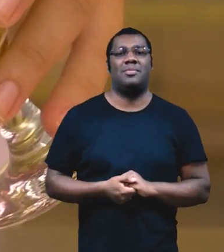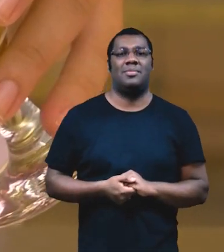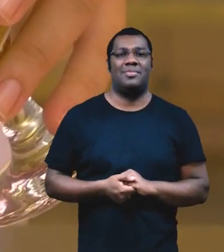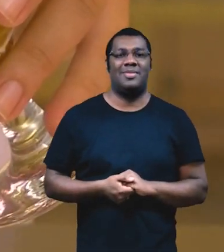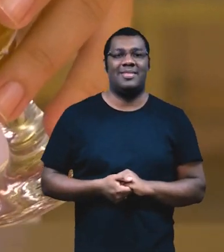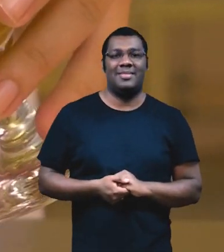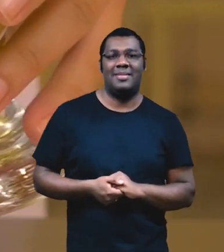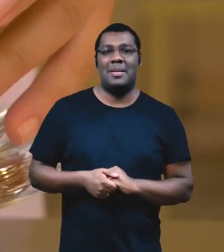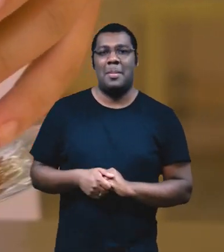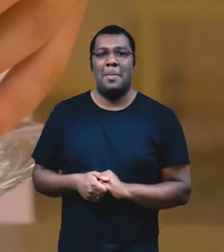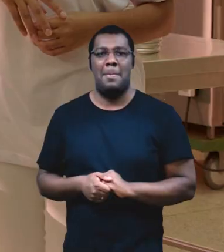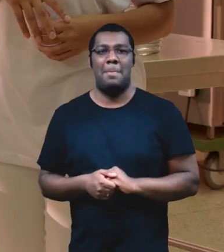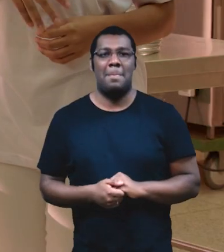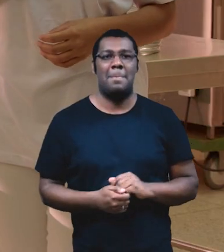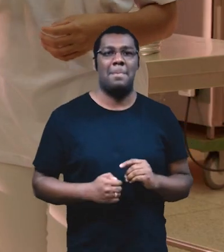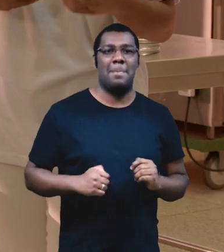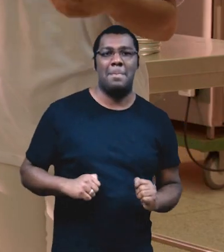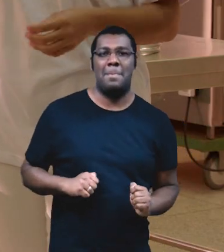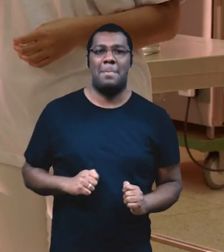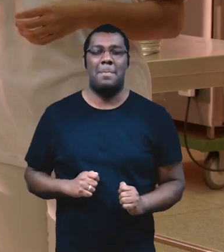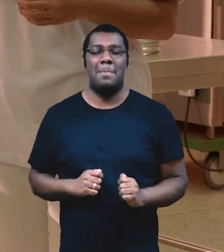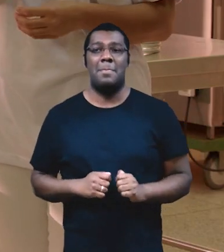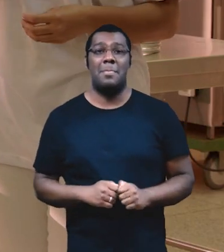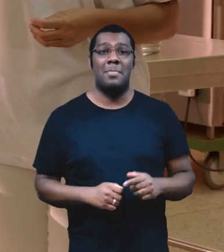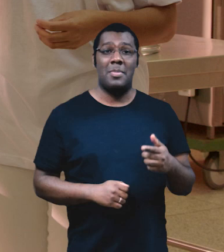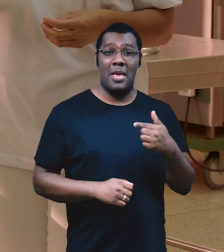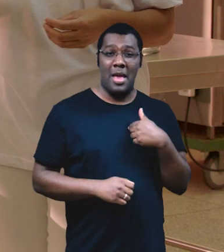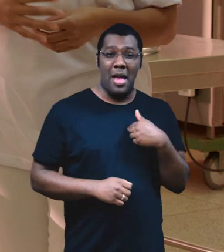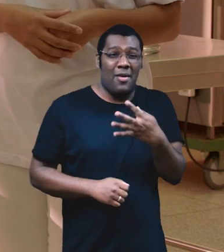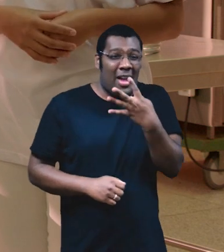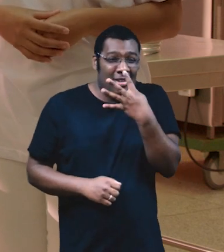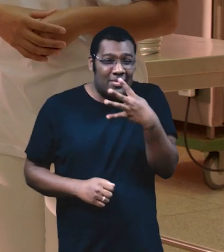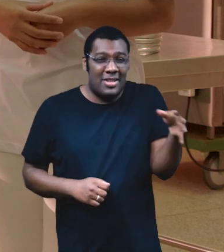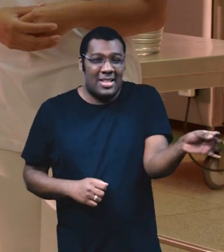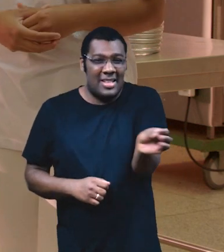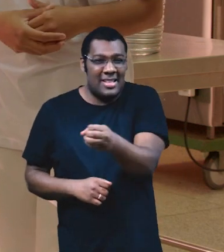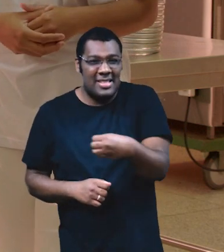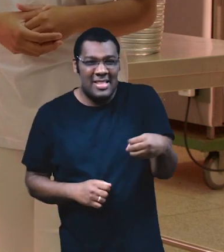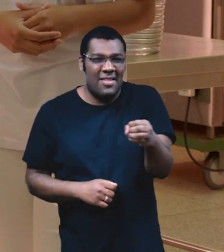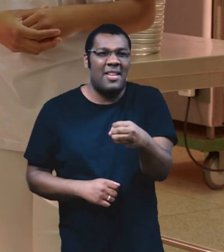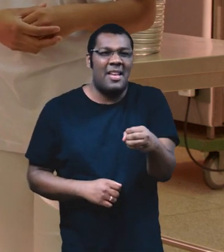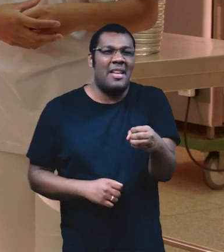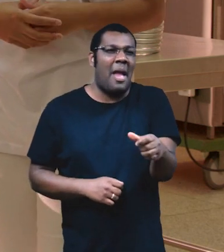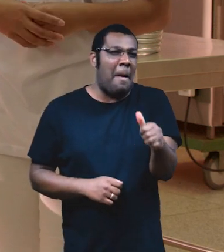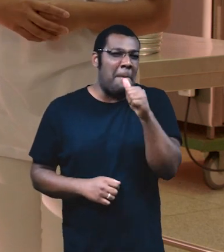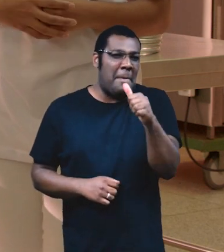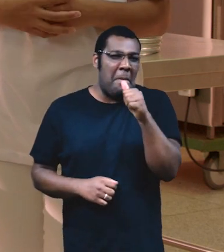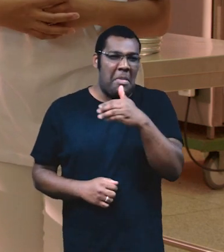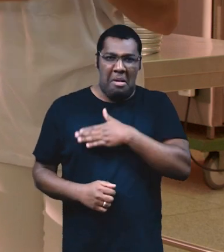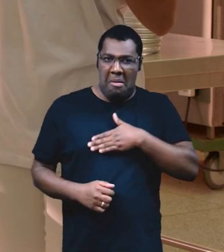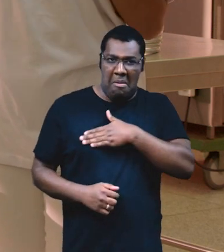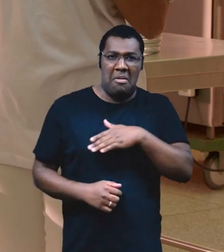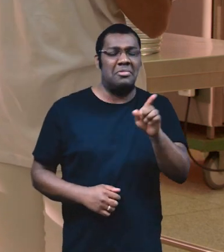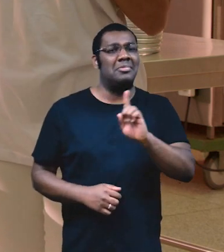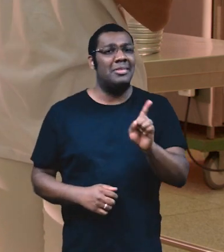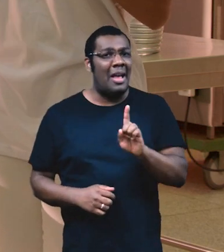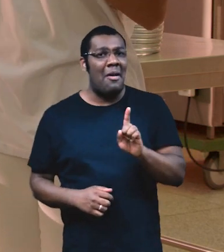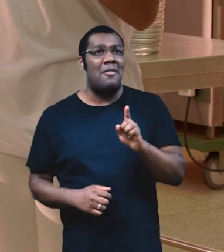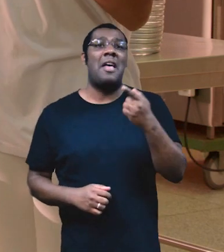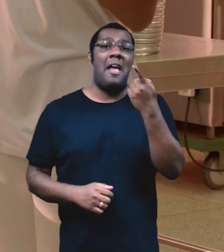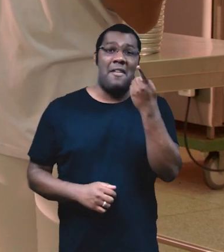O que me atraiu na cerveja não é o sabor, não é o paladar, é o feitio mesmo, é a produção da cerveja. Porque é uma coisa que, para